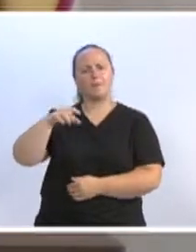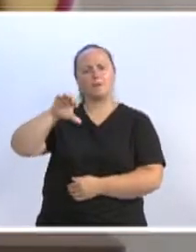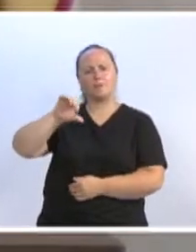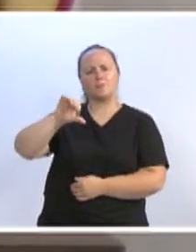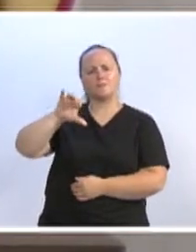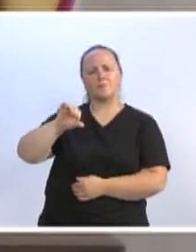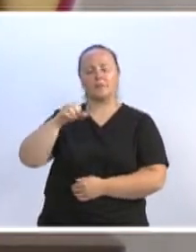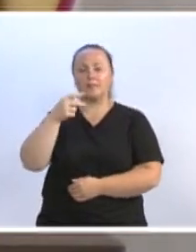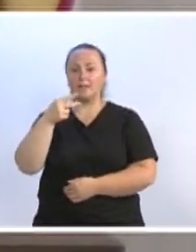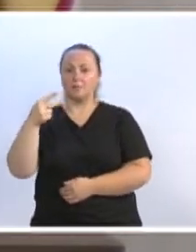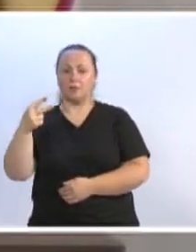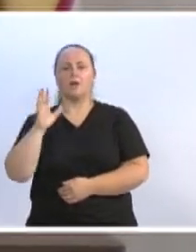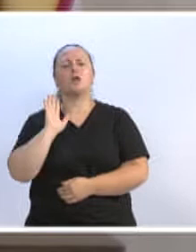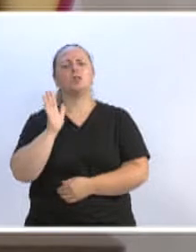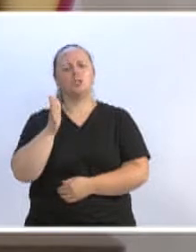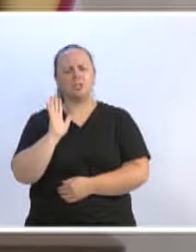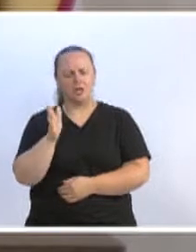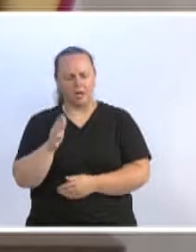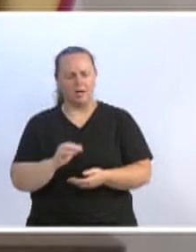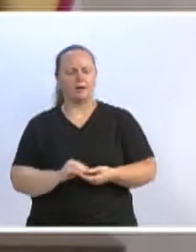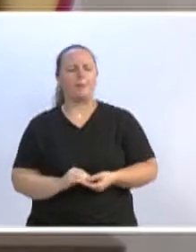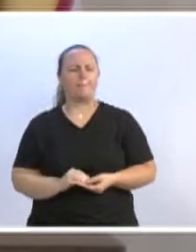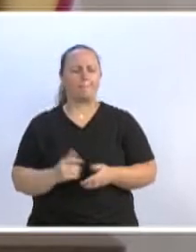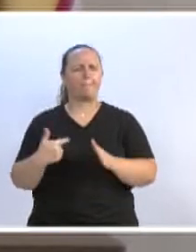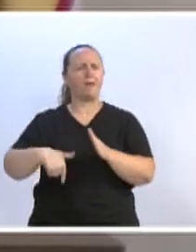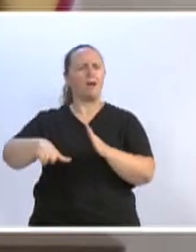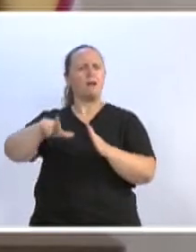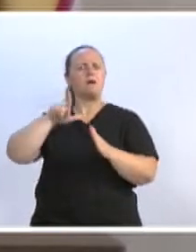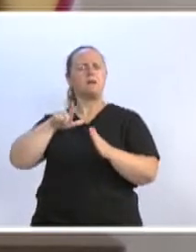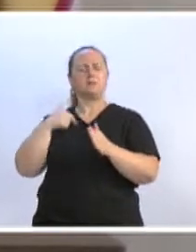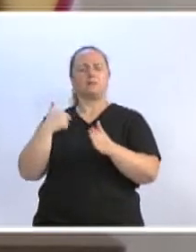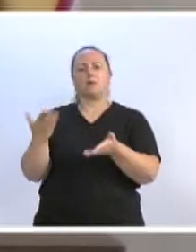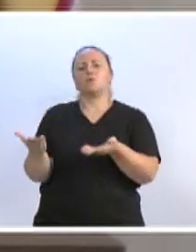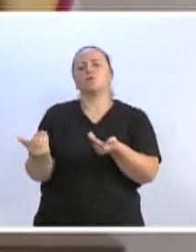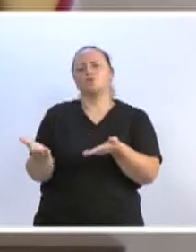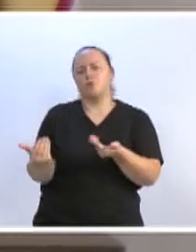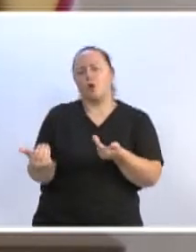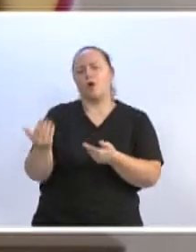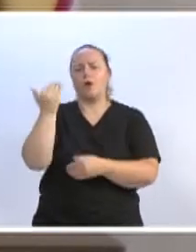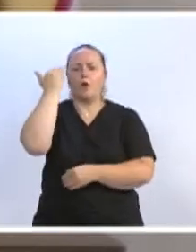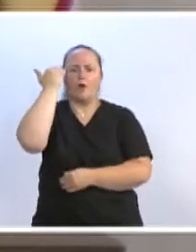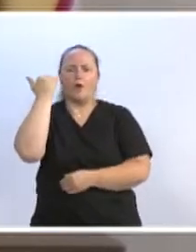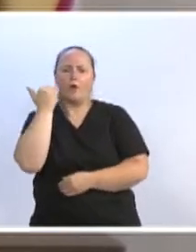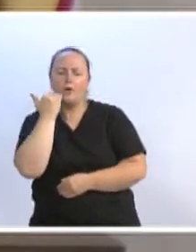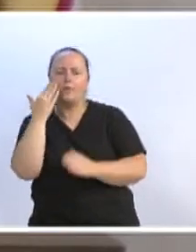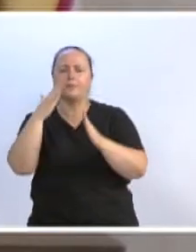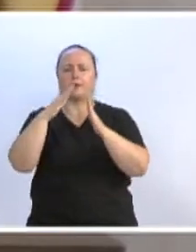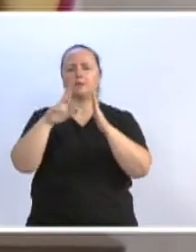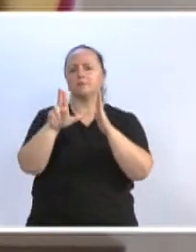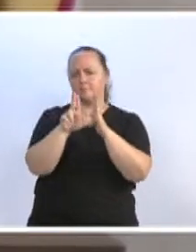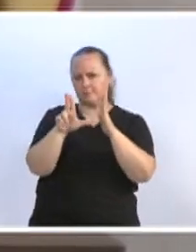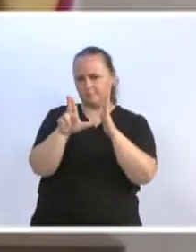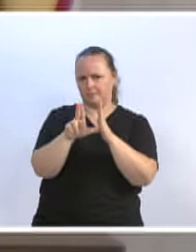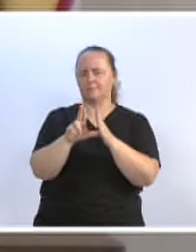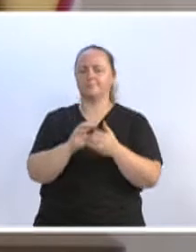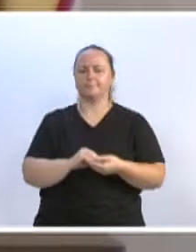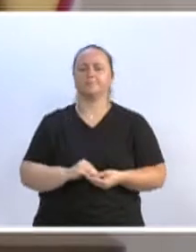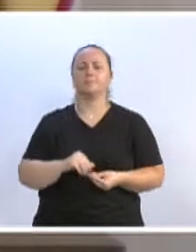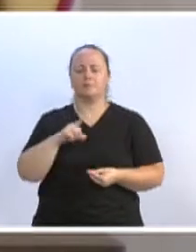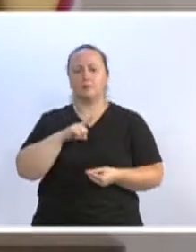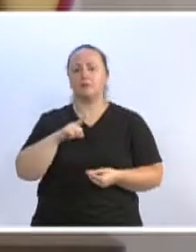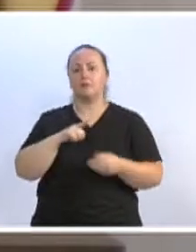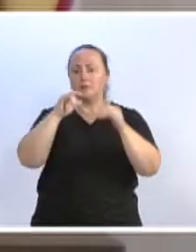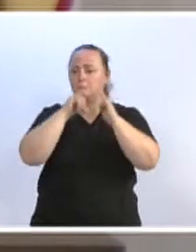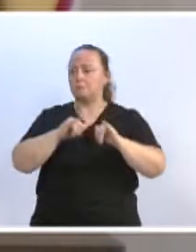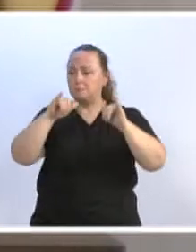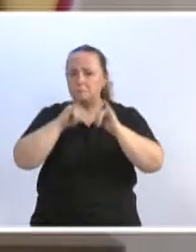1992, eu já tinha ouvido antes disso, lá na minha juventude, na minha adolescência, na igreja luterana, a mensagem da palavra